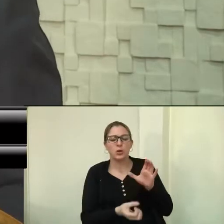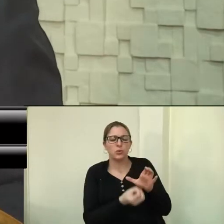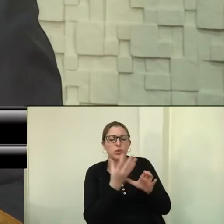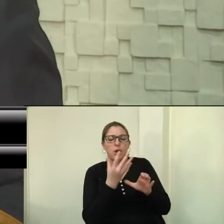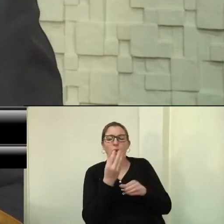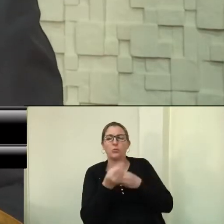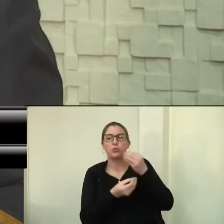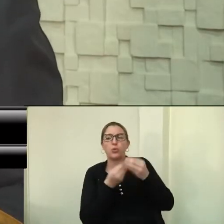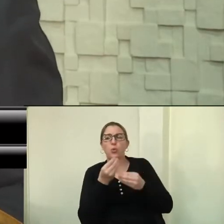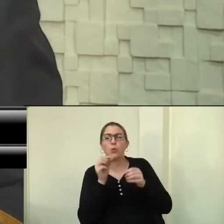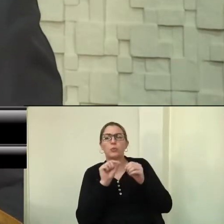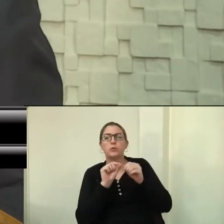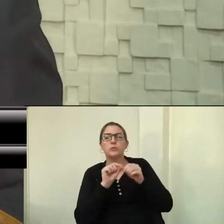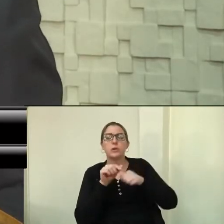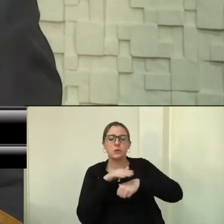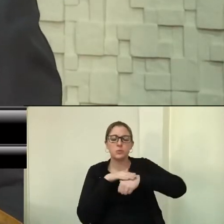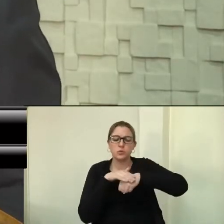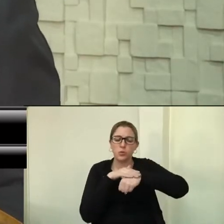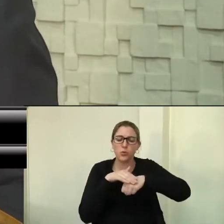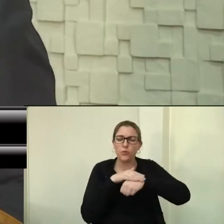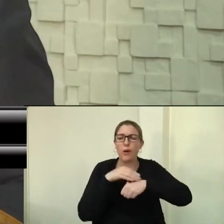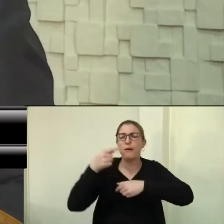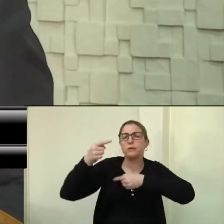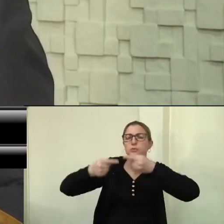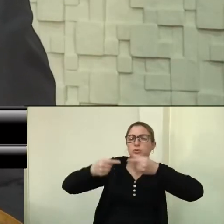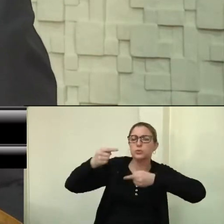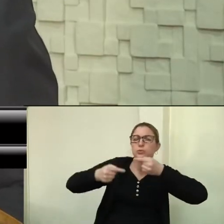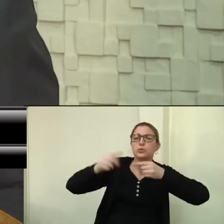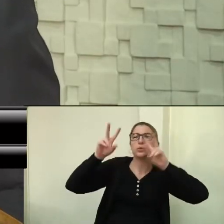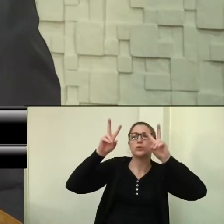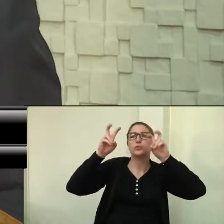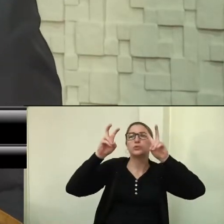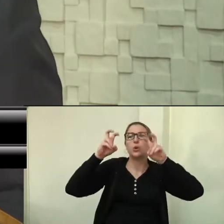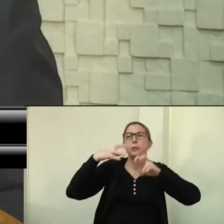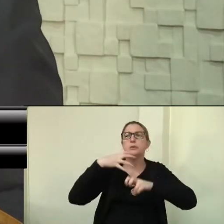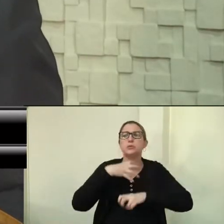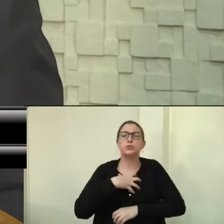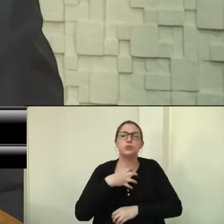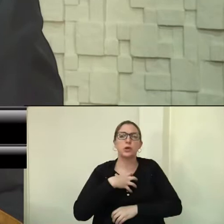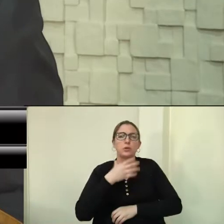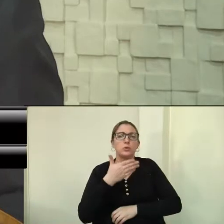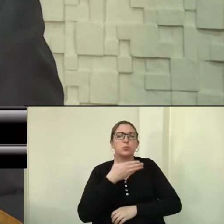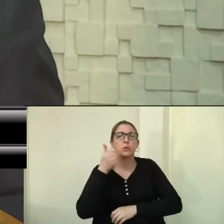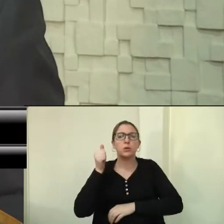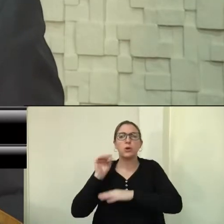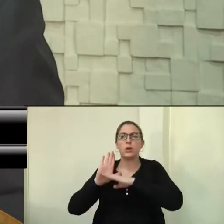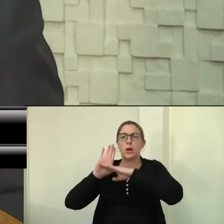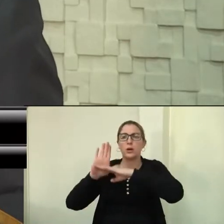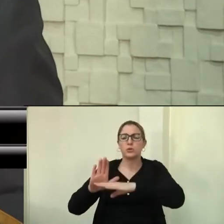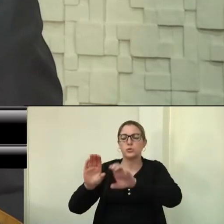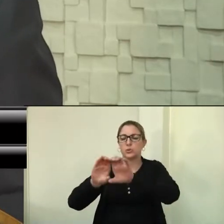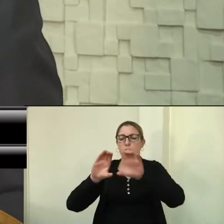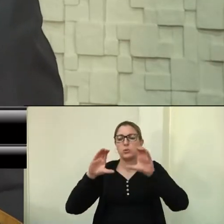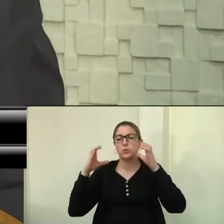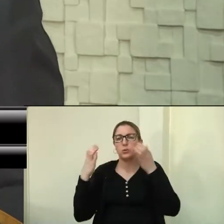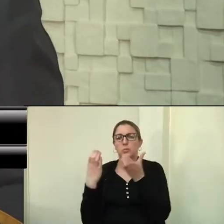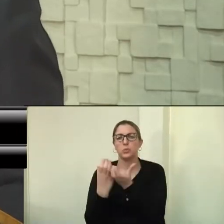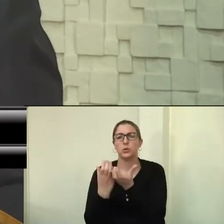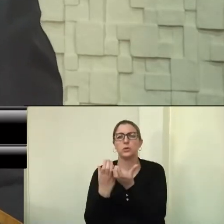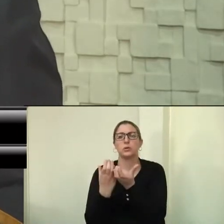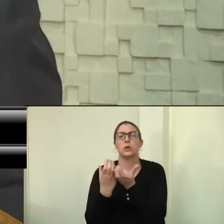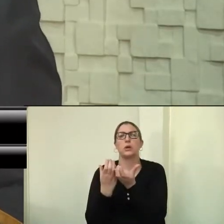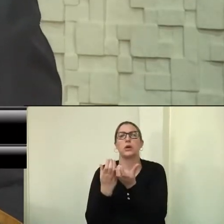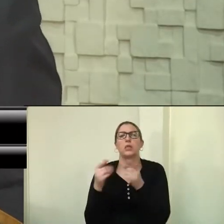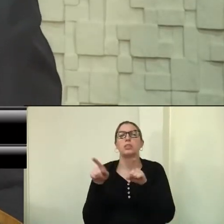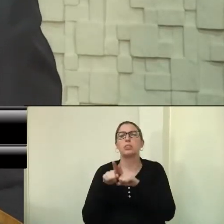algumas vezes que discutimos sobre uma forma melhor de ajudar a comunidade